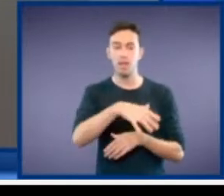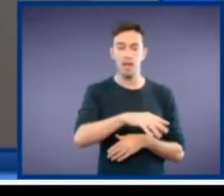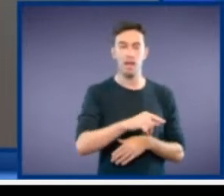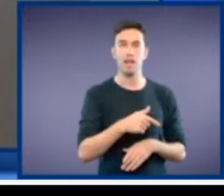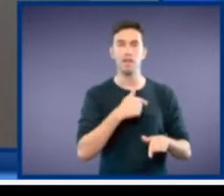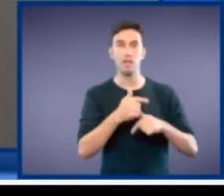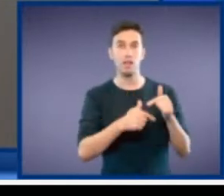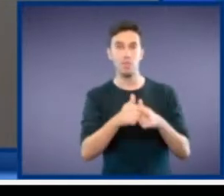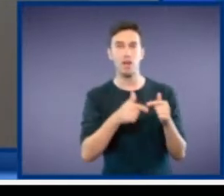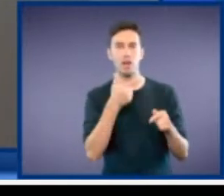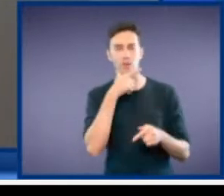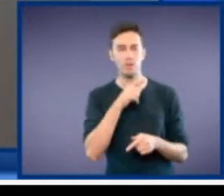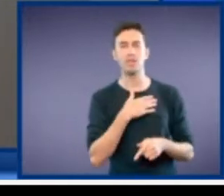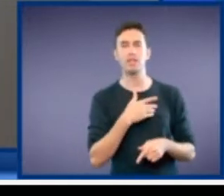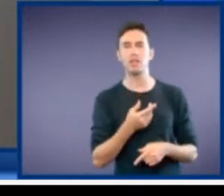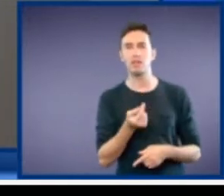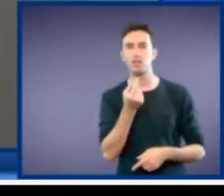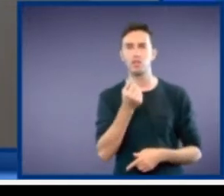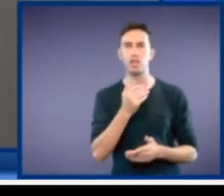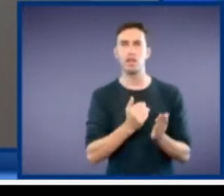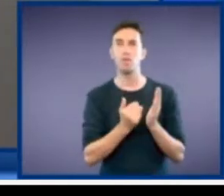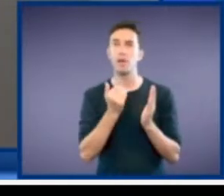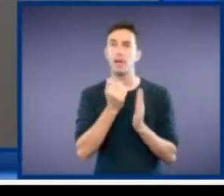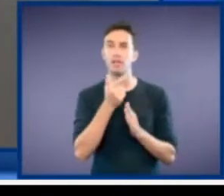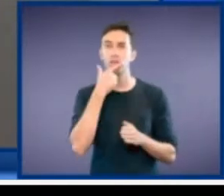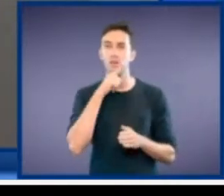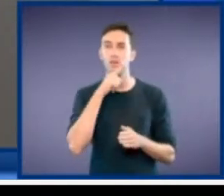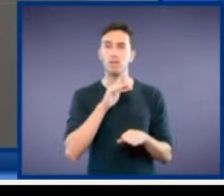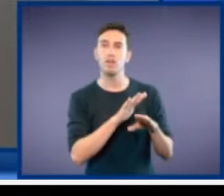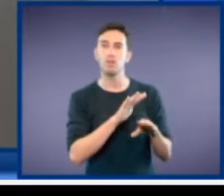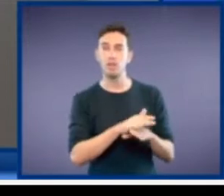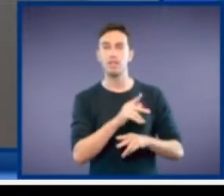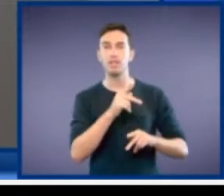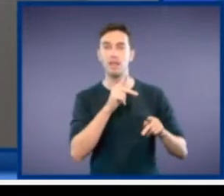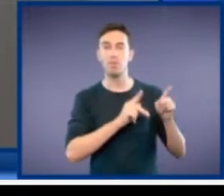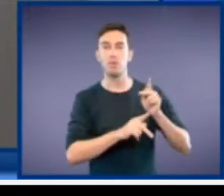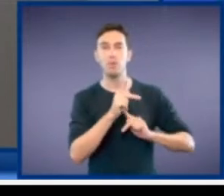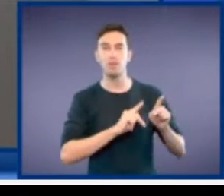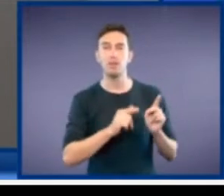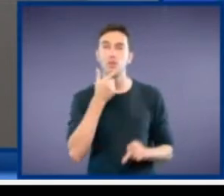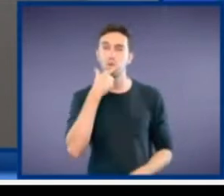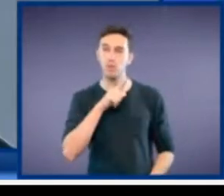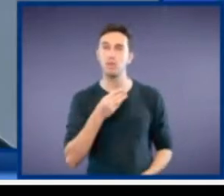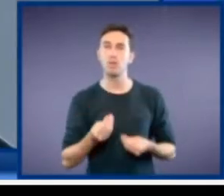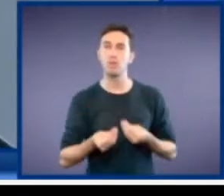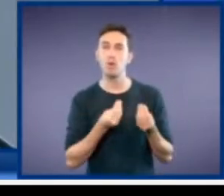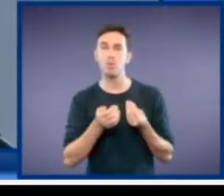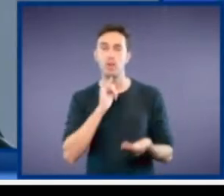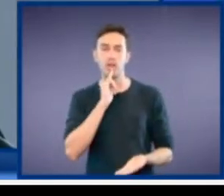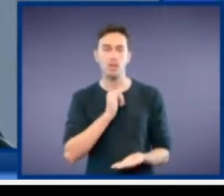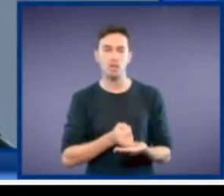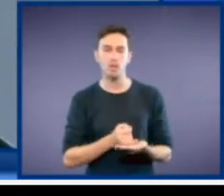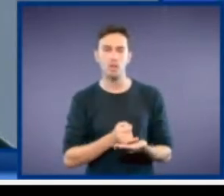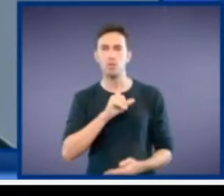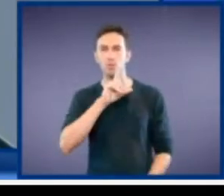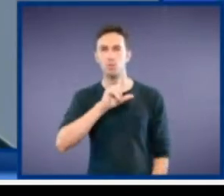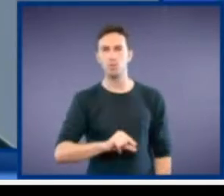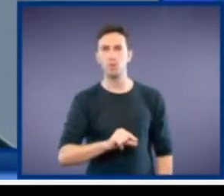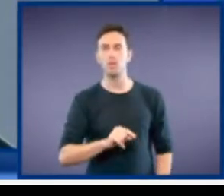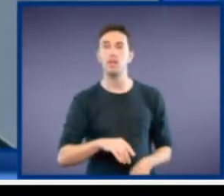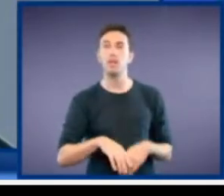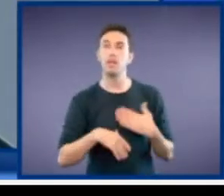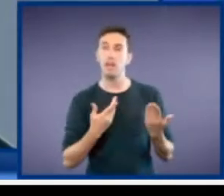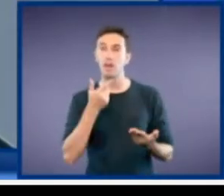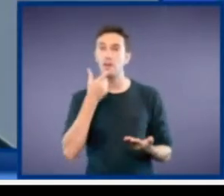gerando mais arrecadação para a população. Fizemos isso reduzindo impostos. Reduzimos impostos e, mesmo assim, aumentamos